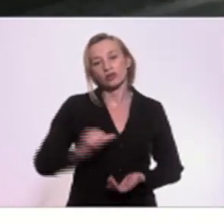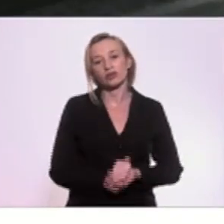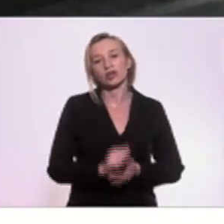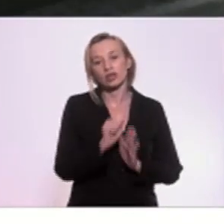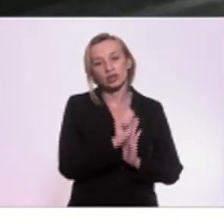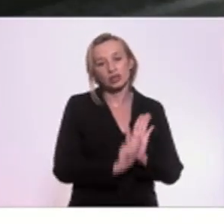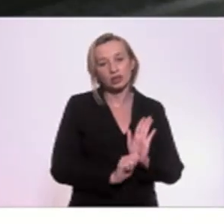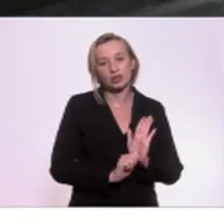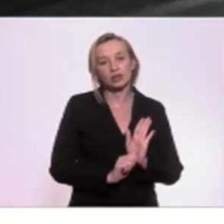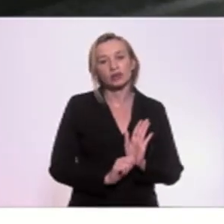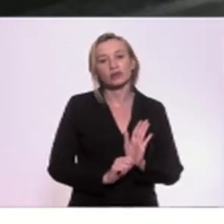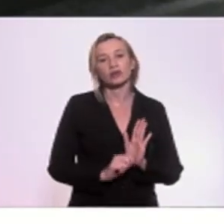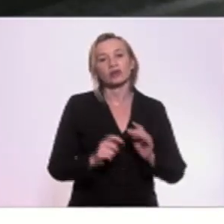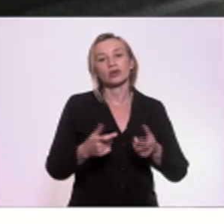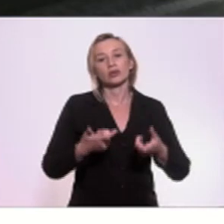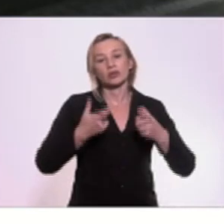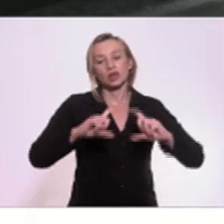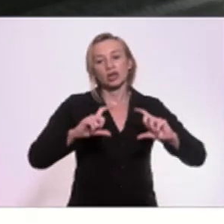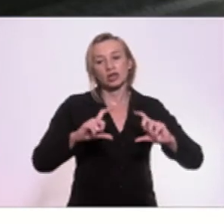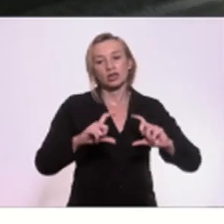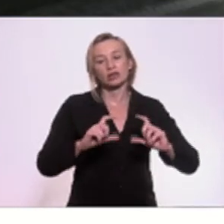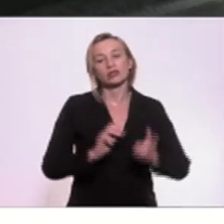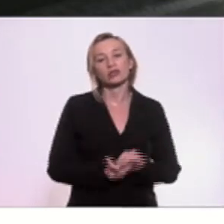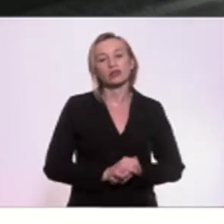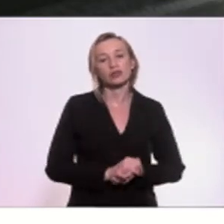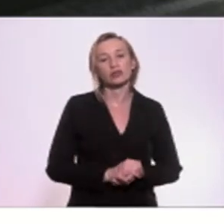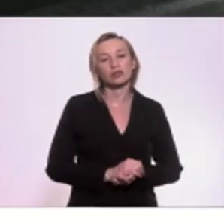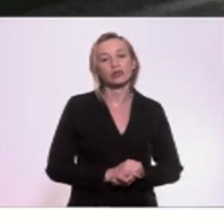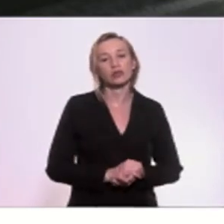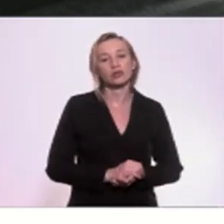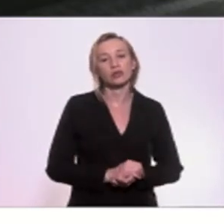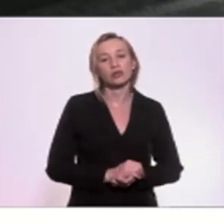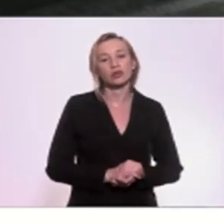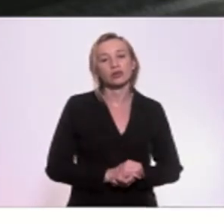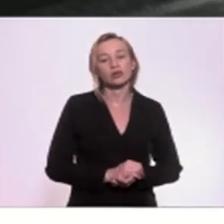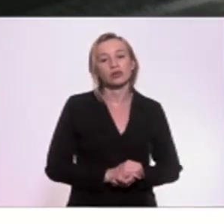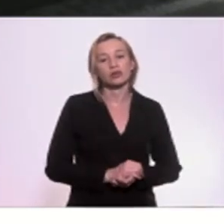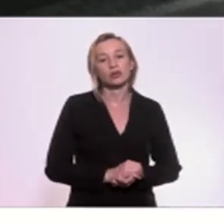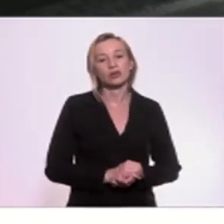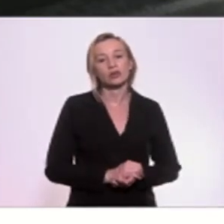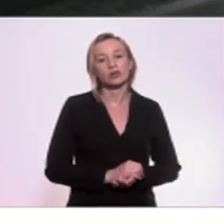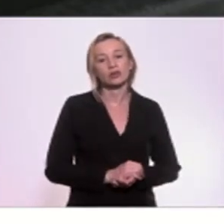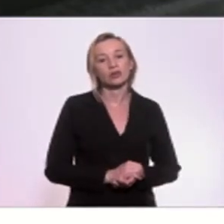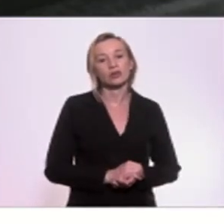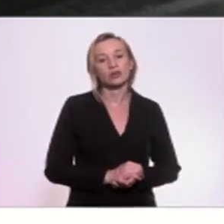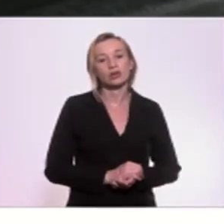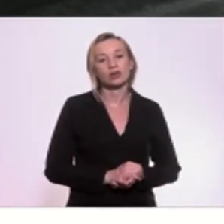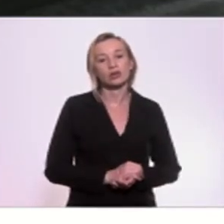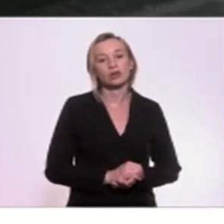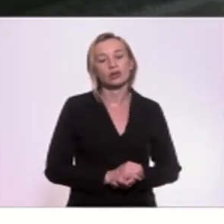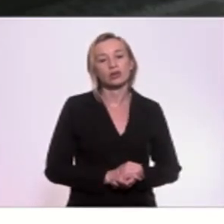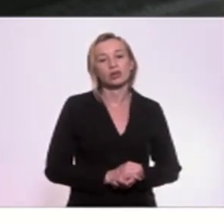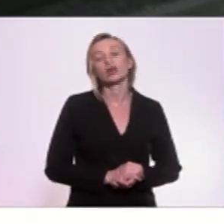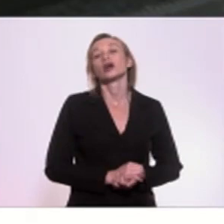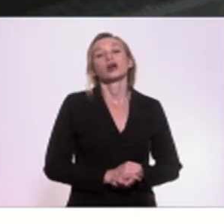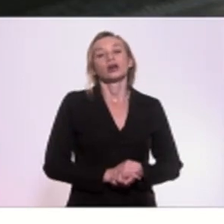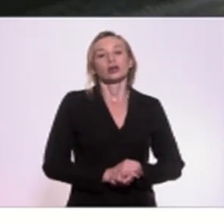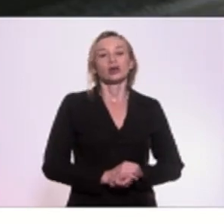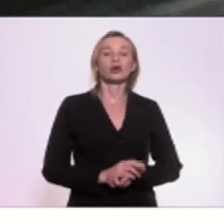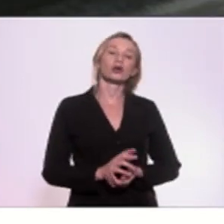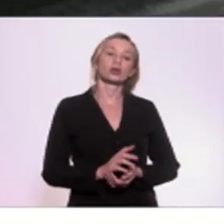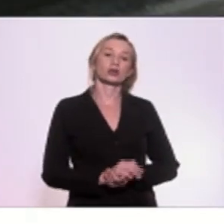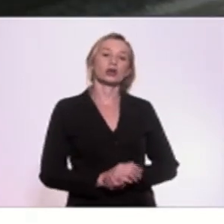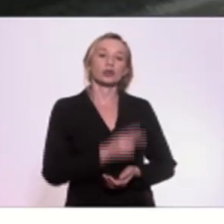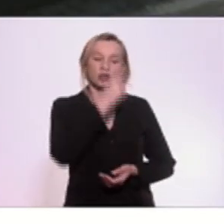redação. Parágrafo, o consumidor que não quiser receber mensagens de que trata esta